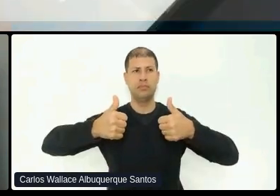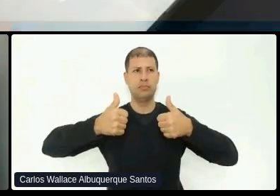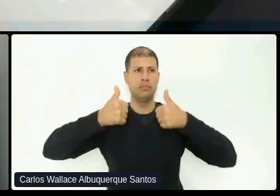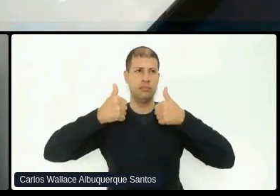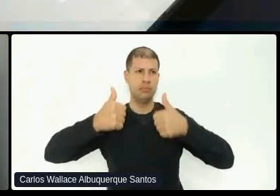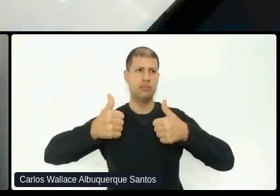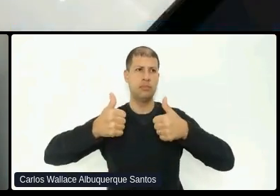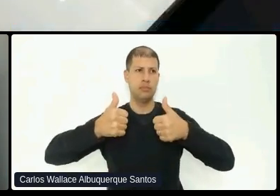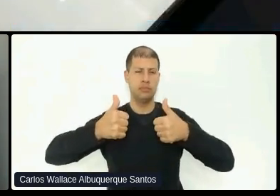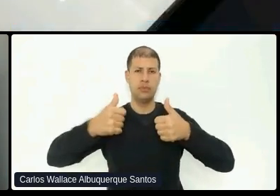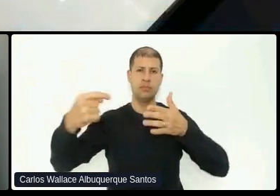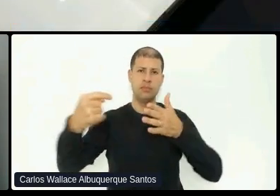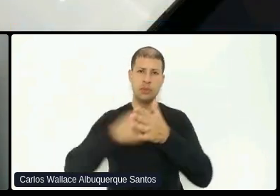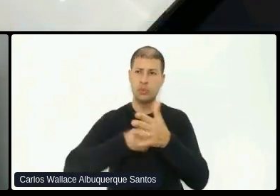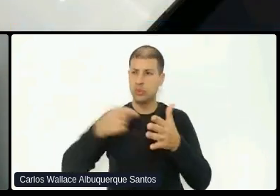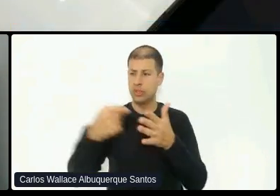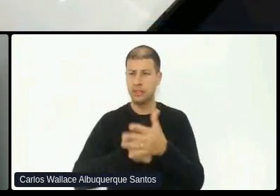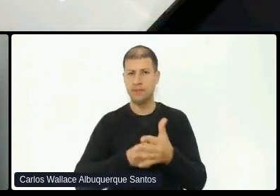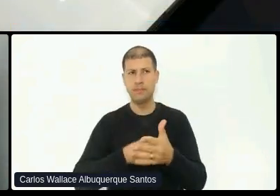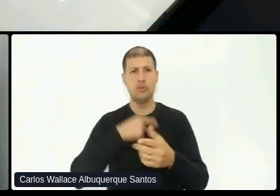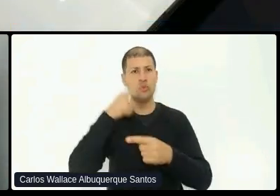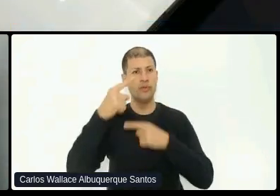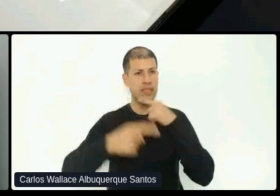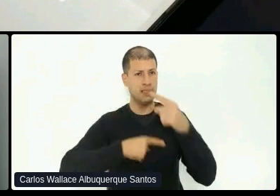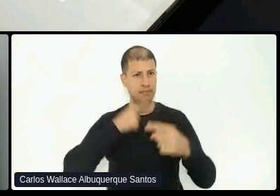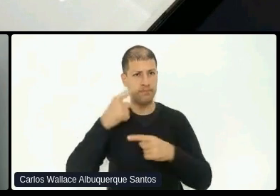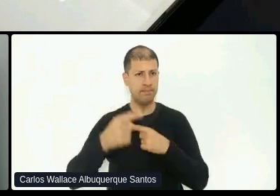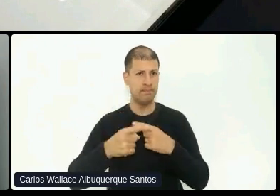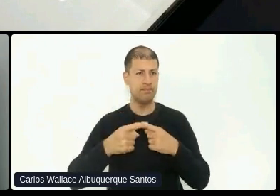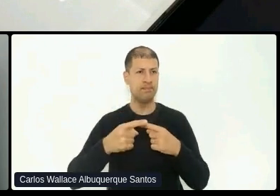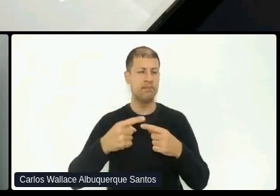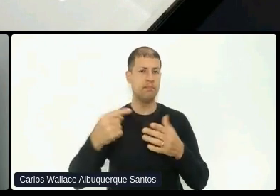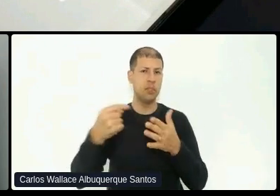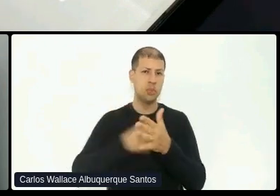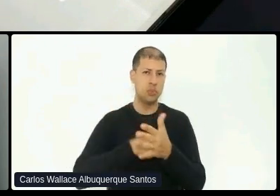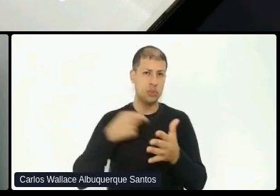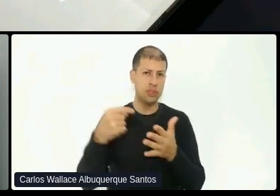Pessoal, perguntas, dúvidas,